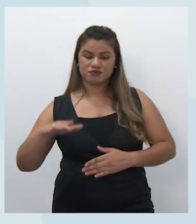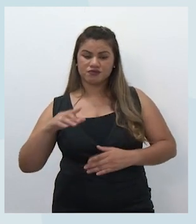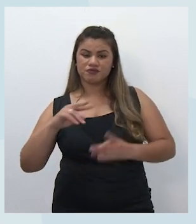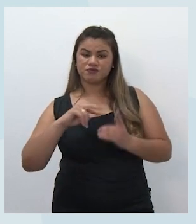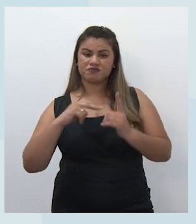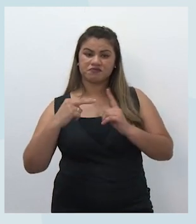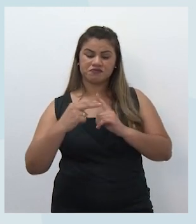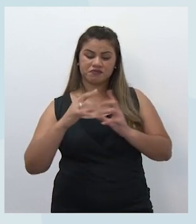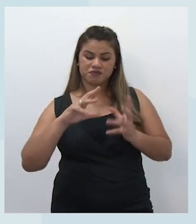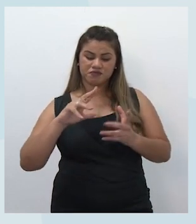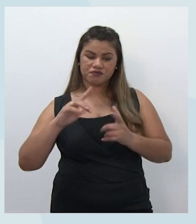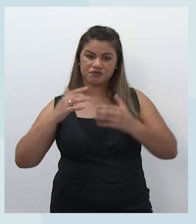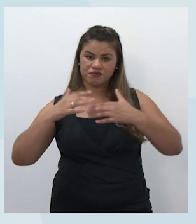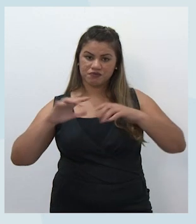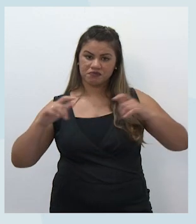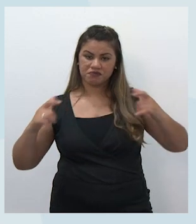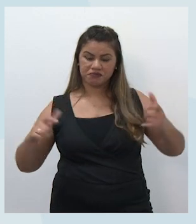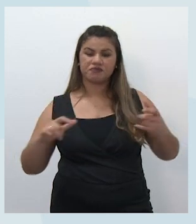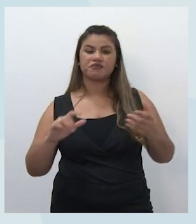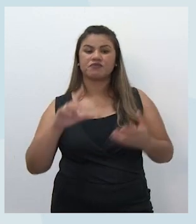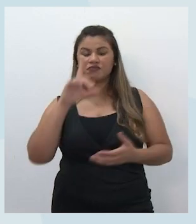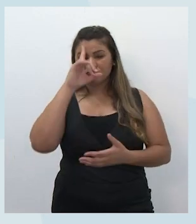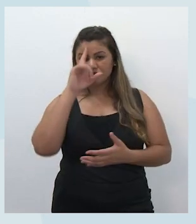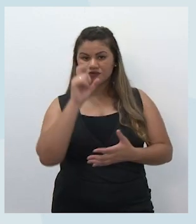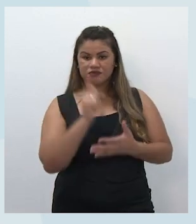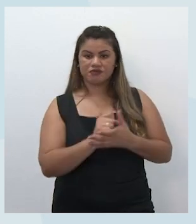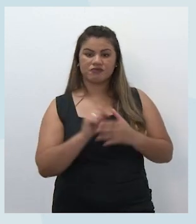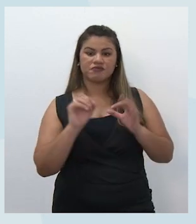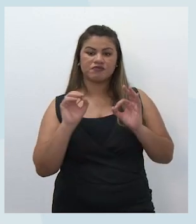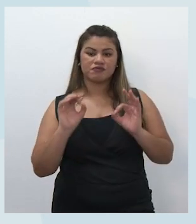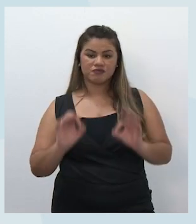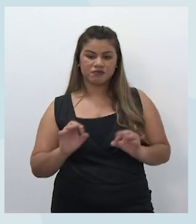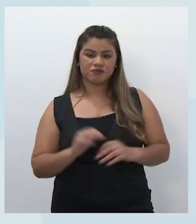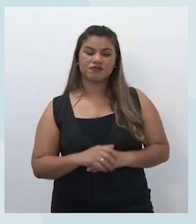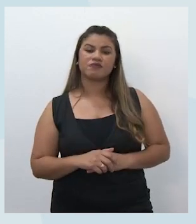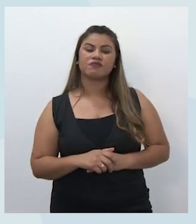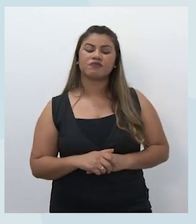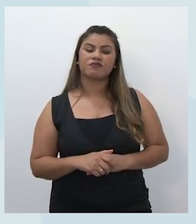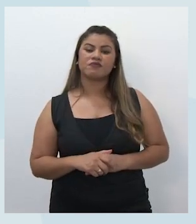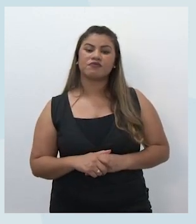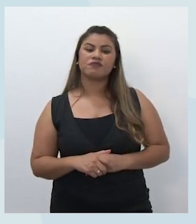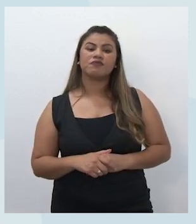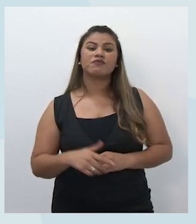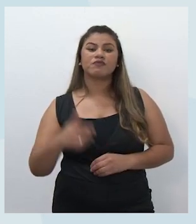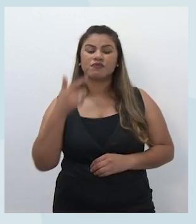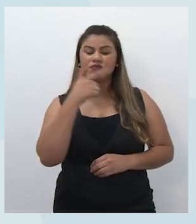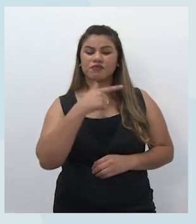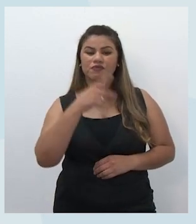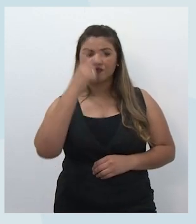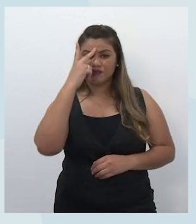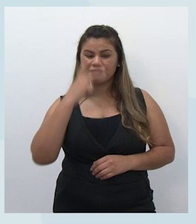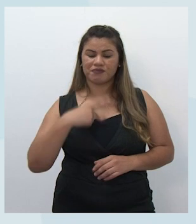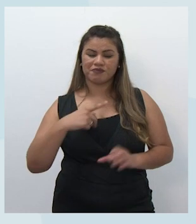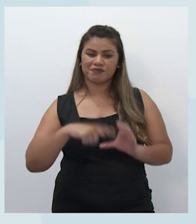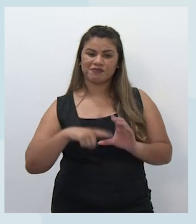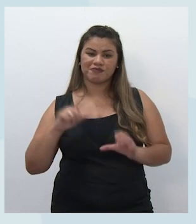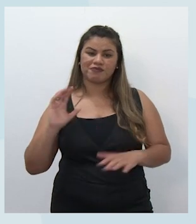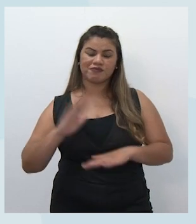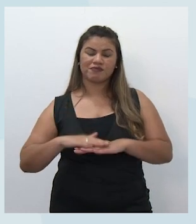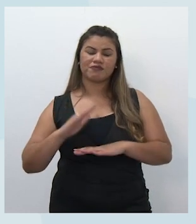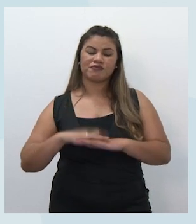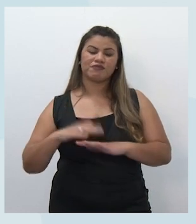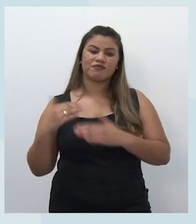de mundo, tome decisões e para que ele consiga agir com maior autonomia e